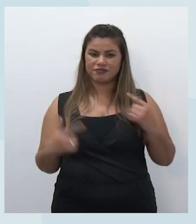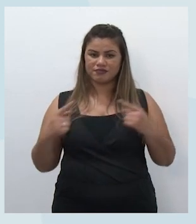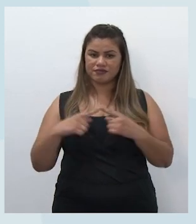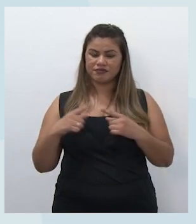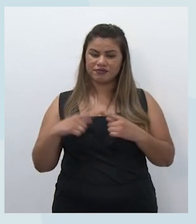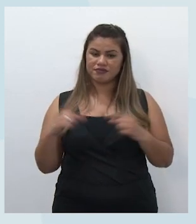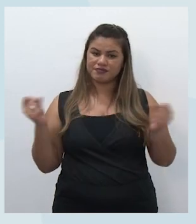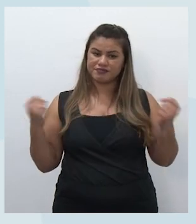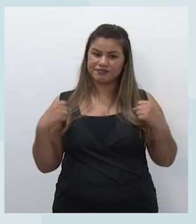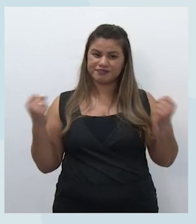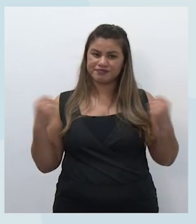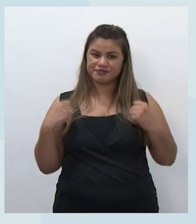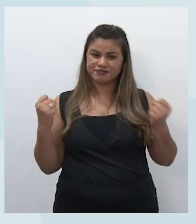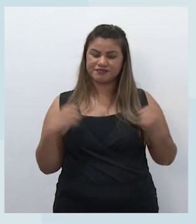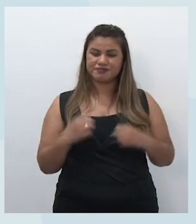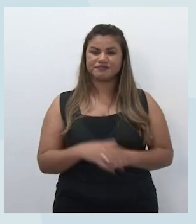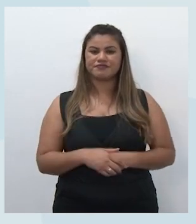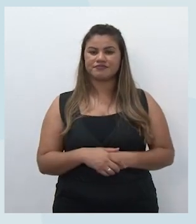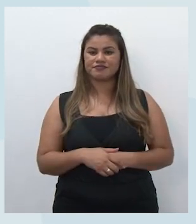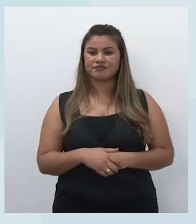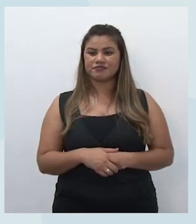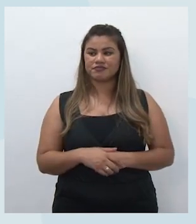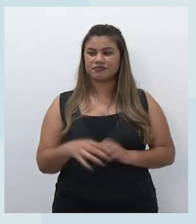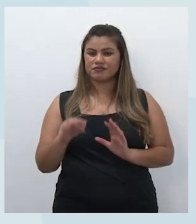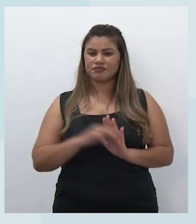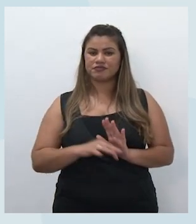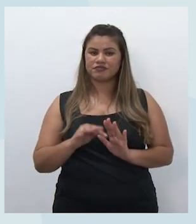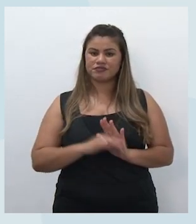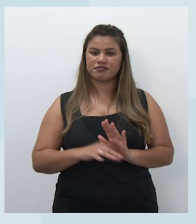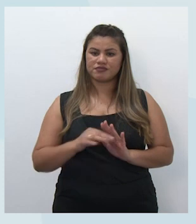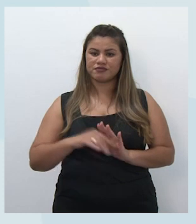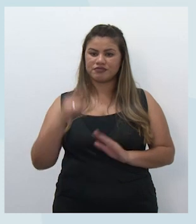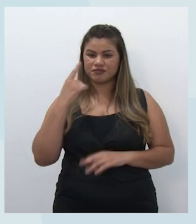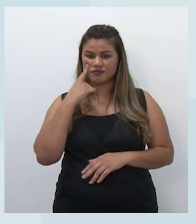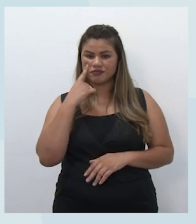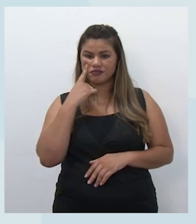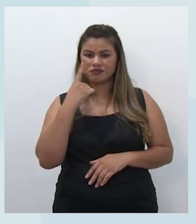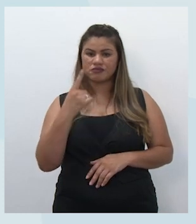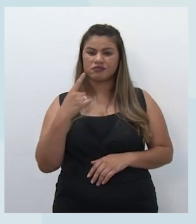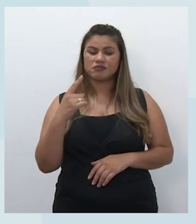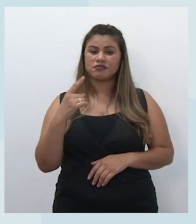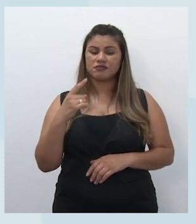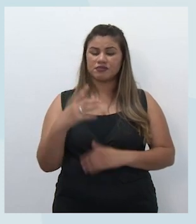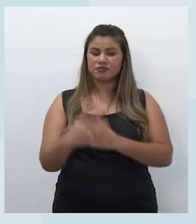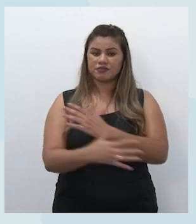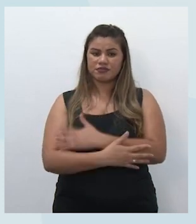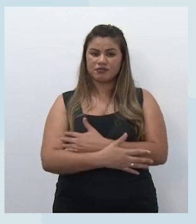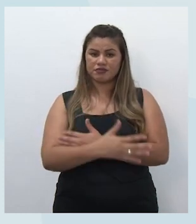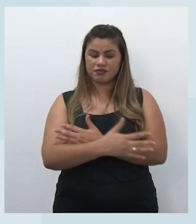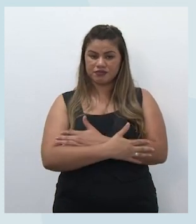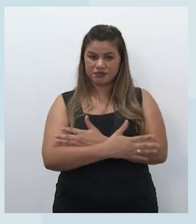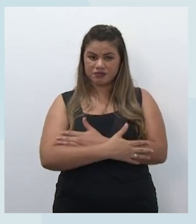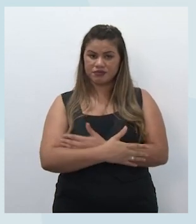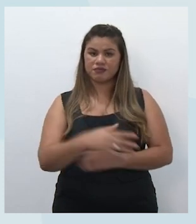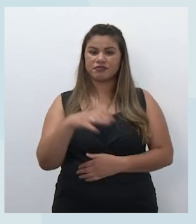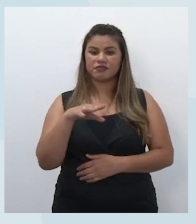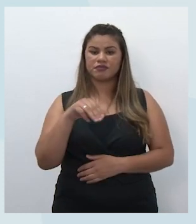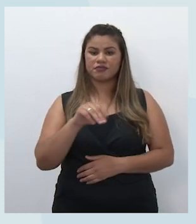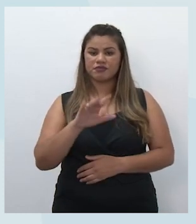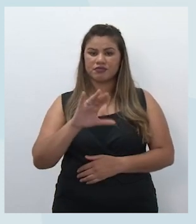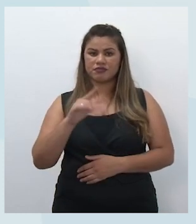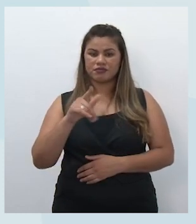educação física? Visite o texto Uns Braços de Machado de Assis e Seus Braços de Marco